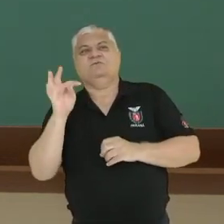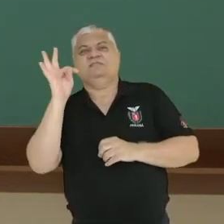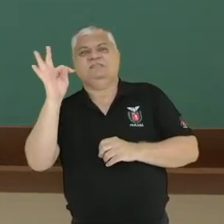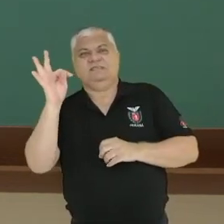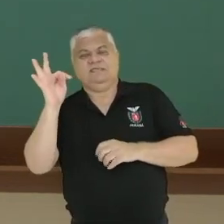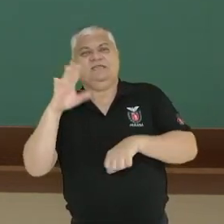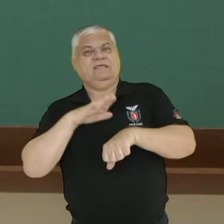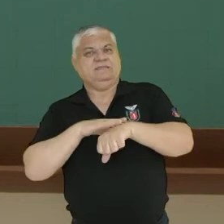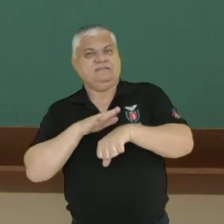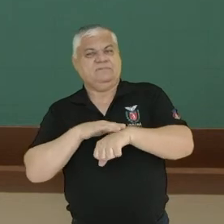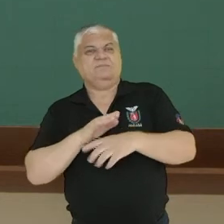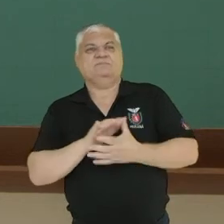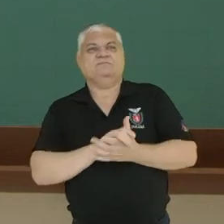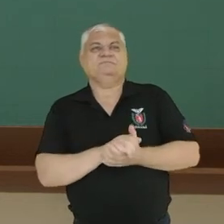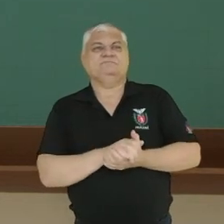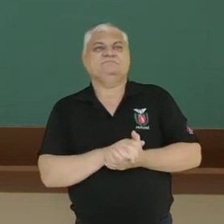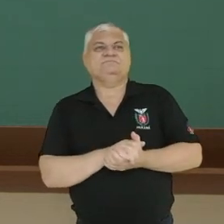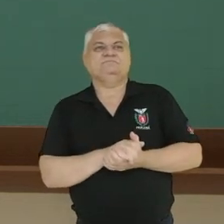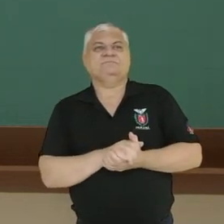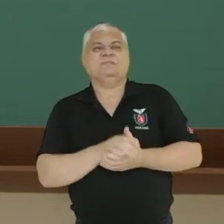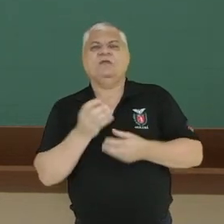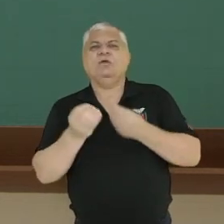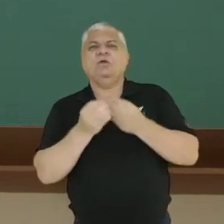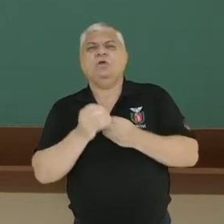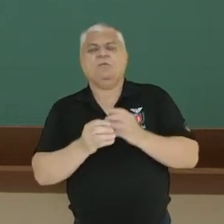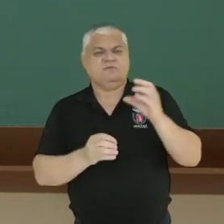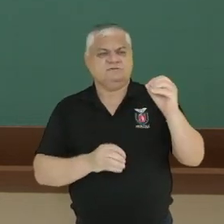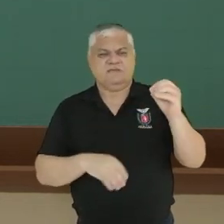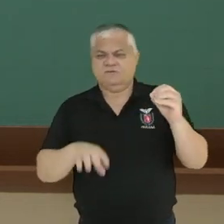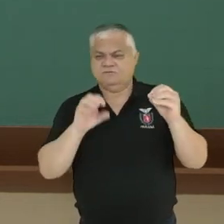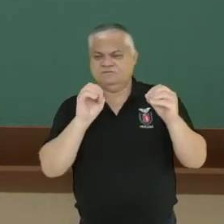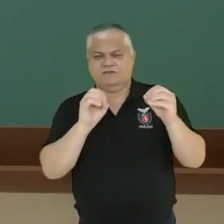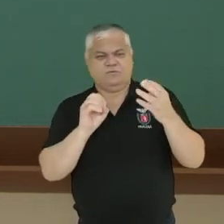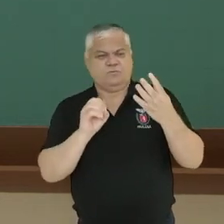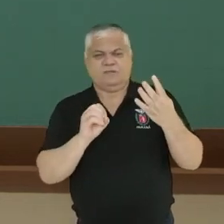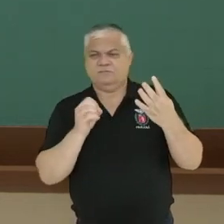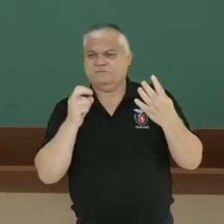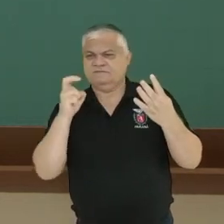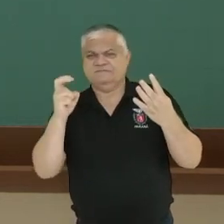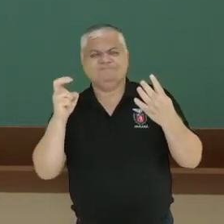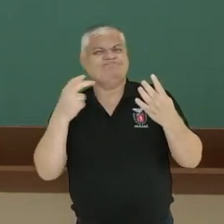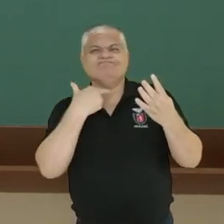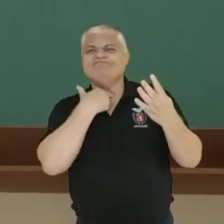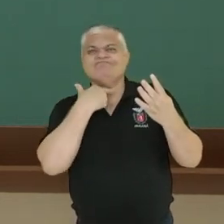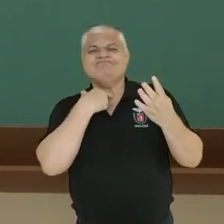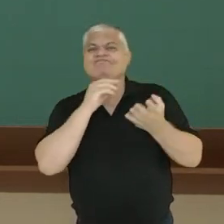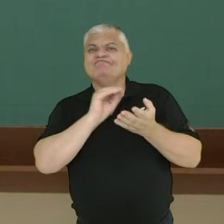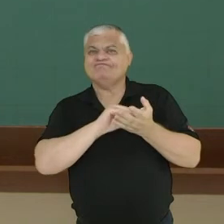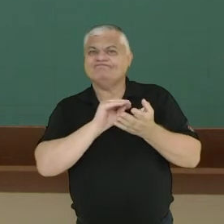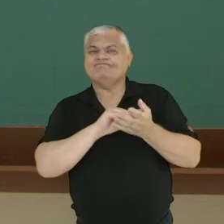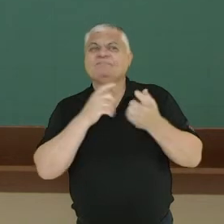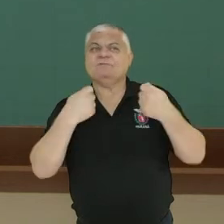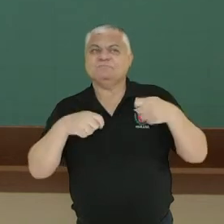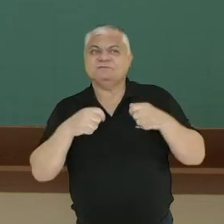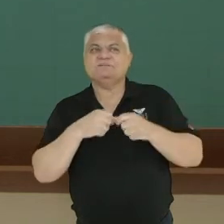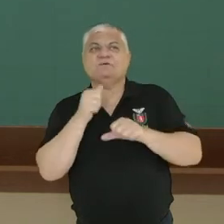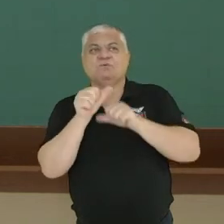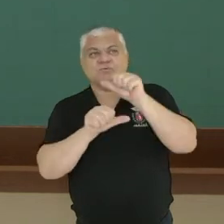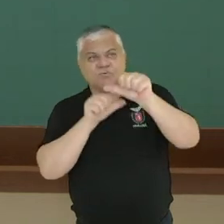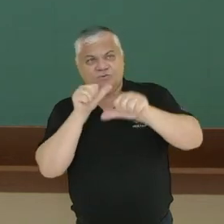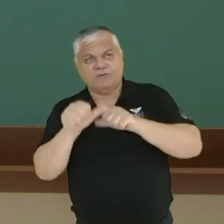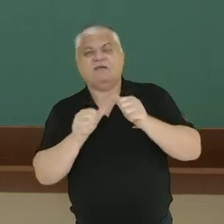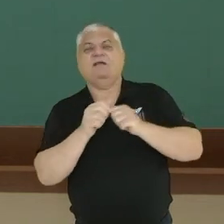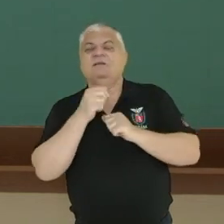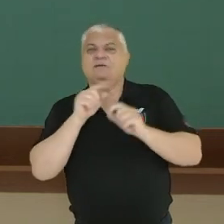0,5 elevado na T. Como as bases são diferentes, não consigo usar exponencial. Então, nós vamos ter